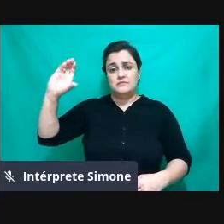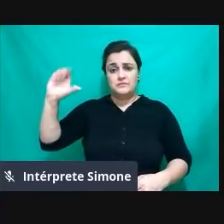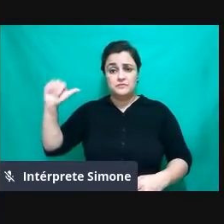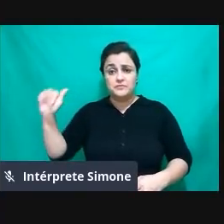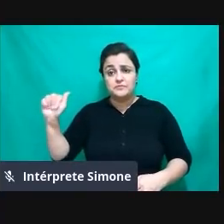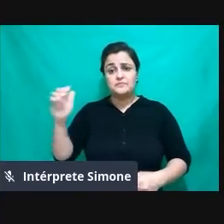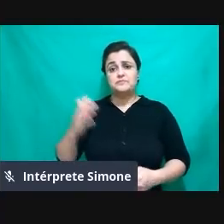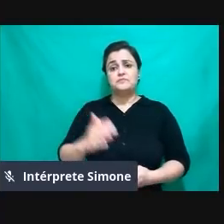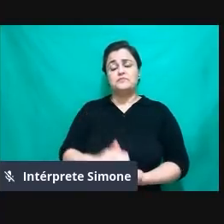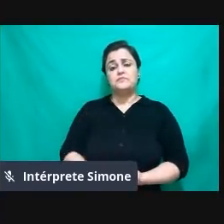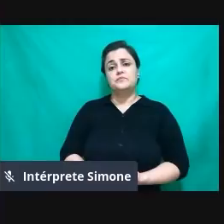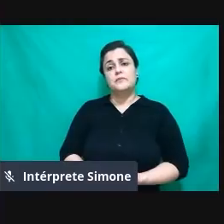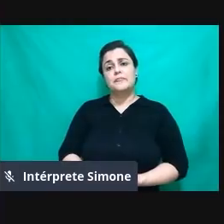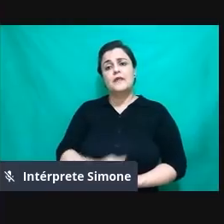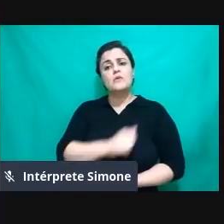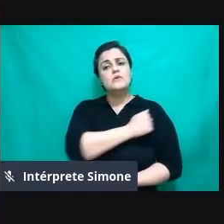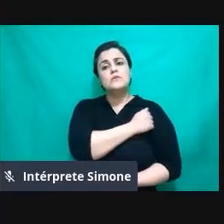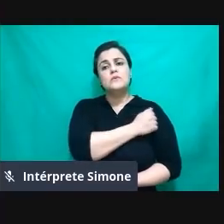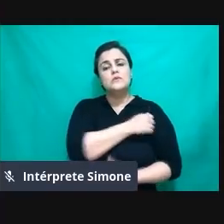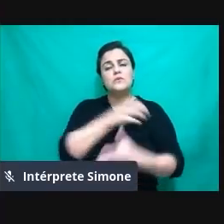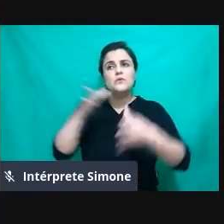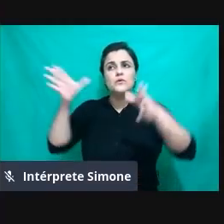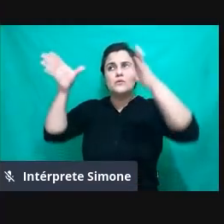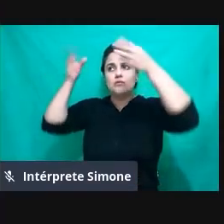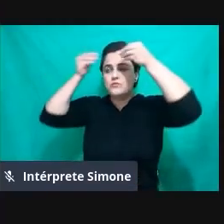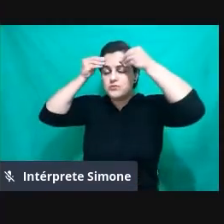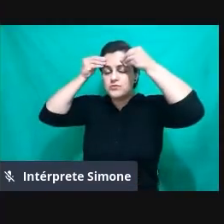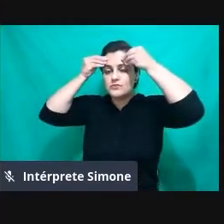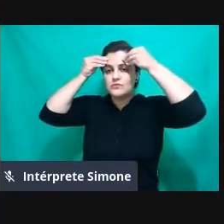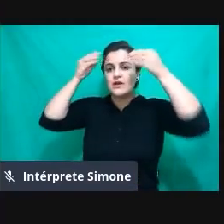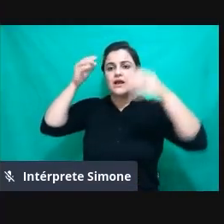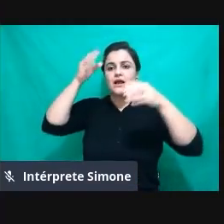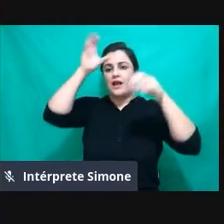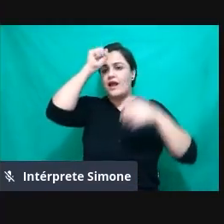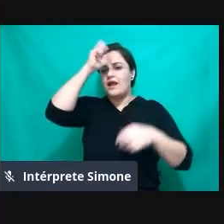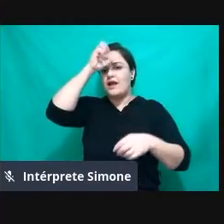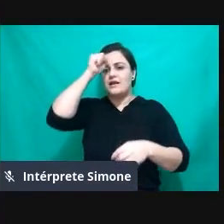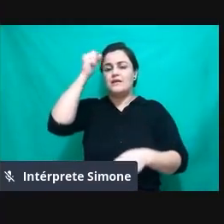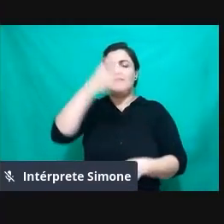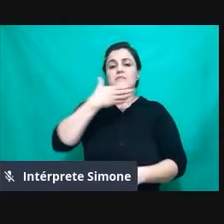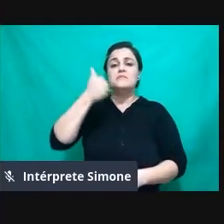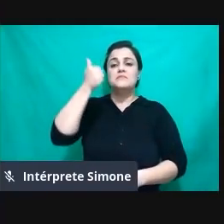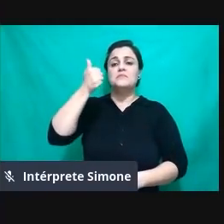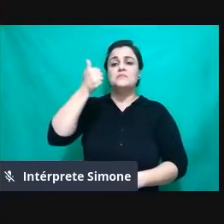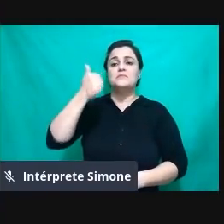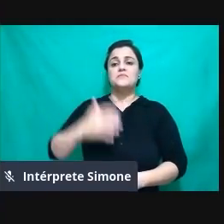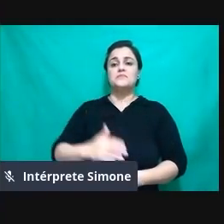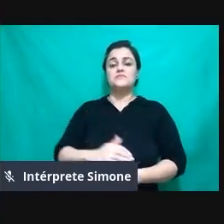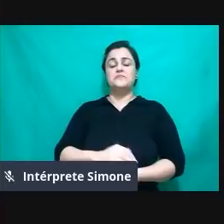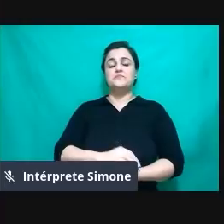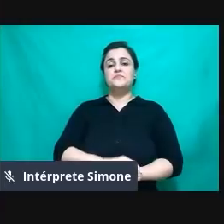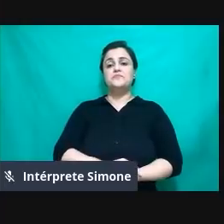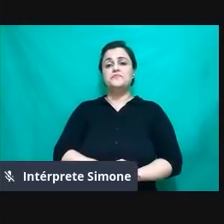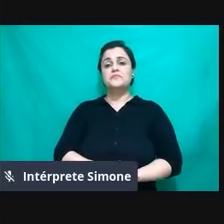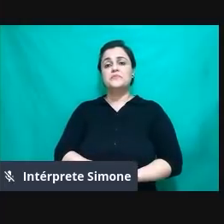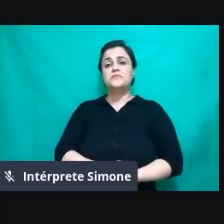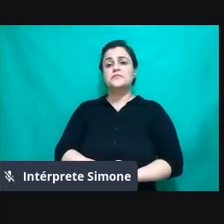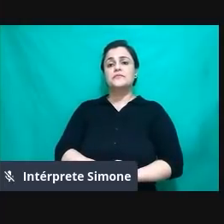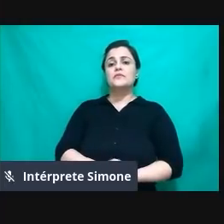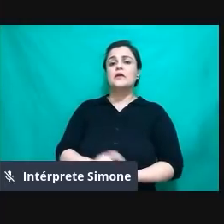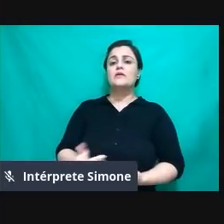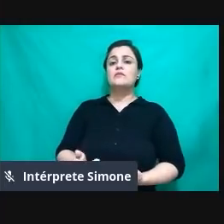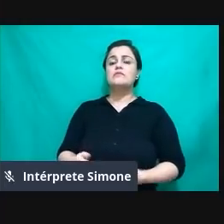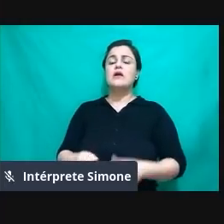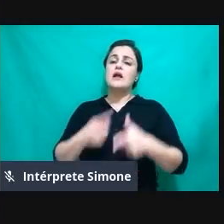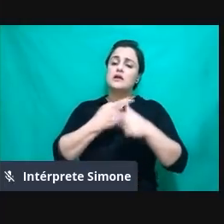tá? Então, assim, quando eu trabalho o objeto do conhecimento, que vem a relação entre adição e subtração, entre a divisão e